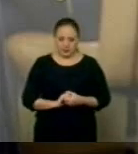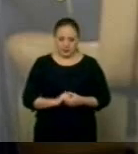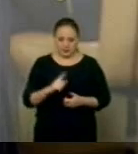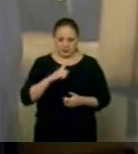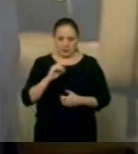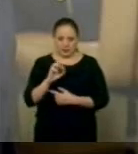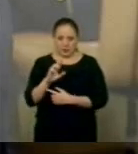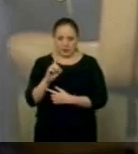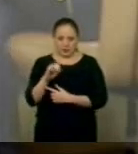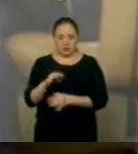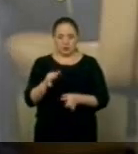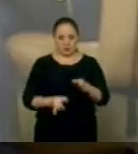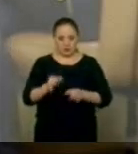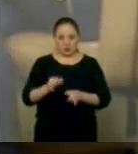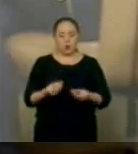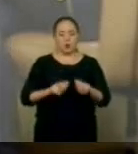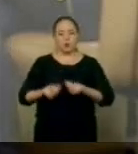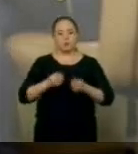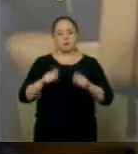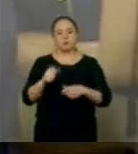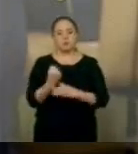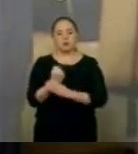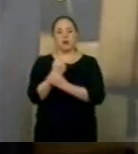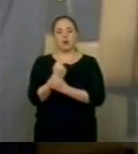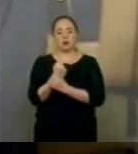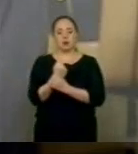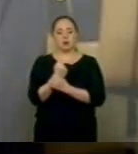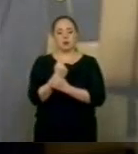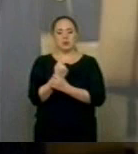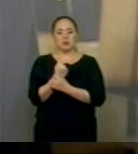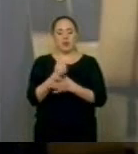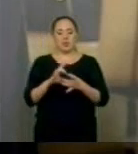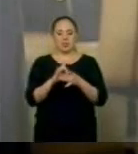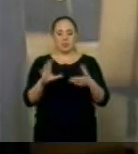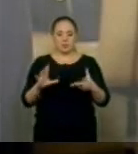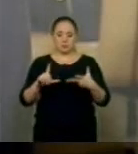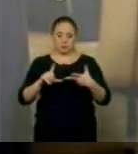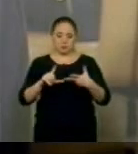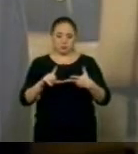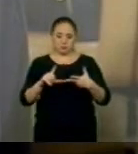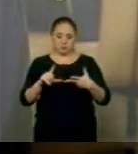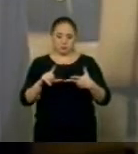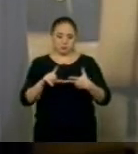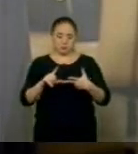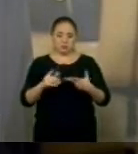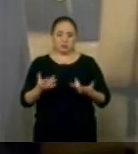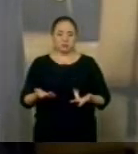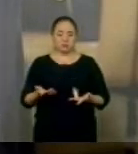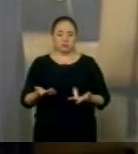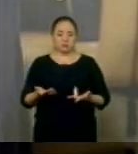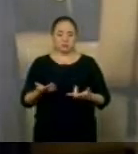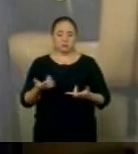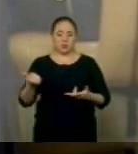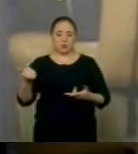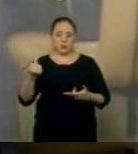jurídica pátria como condição e garantia da independência do Poder Legislativo em face ou frente aos demais poderes da